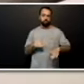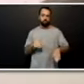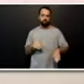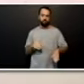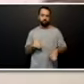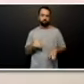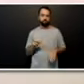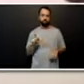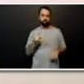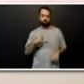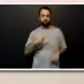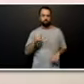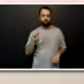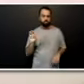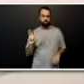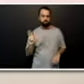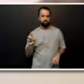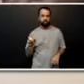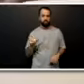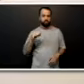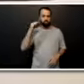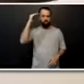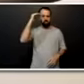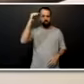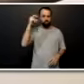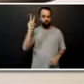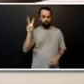Menos 3, máxima 2.